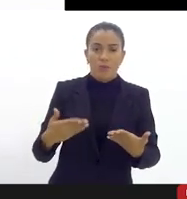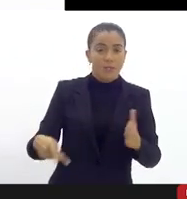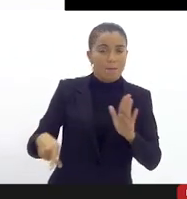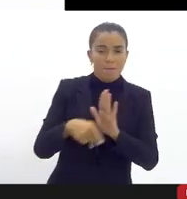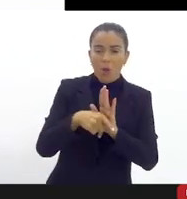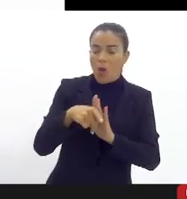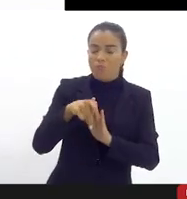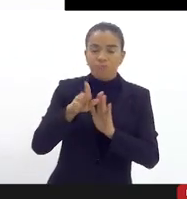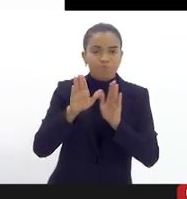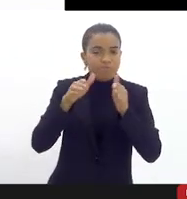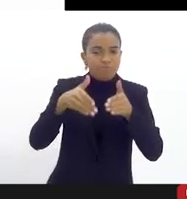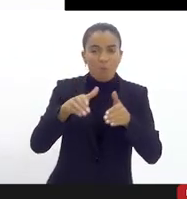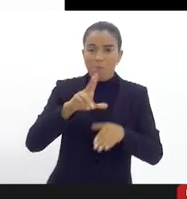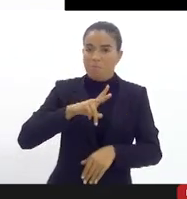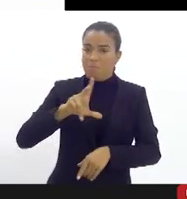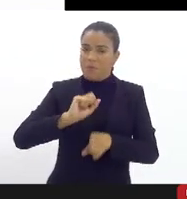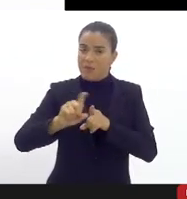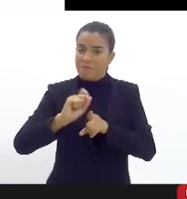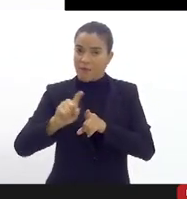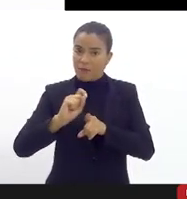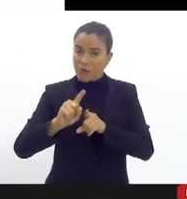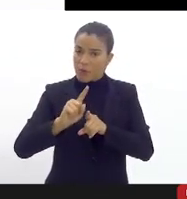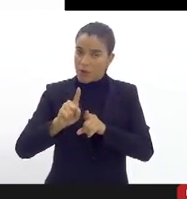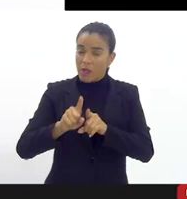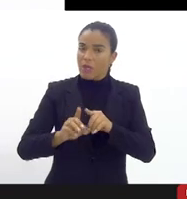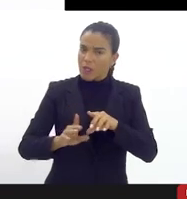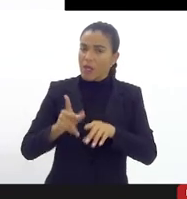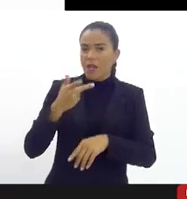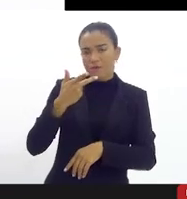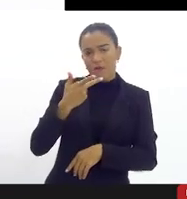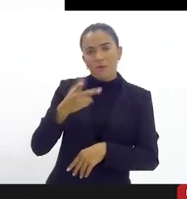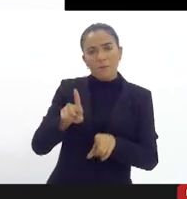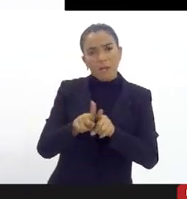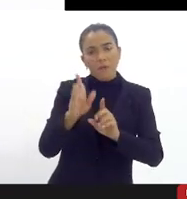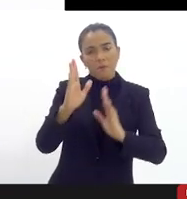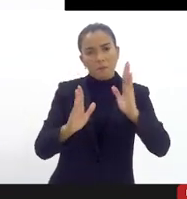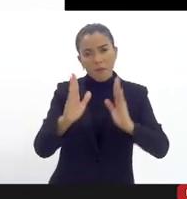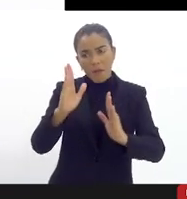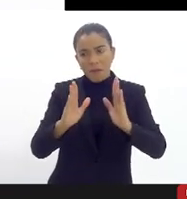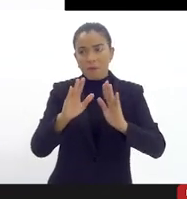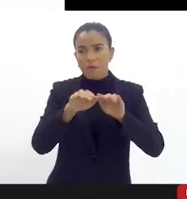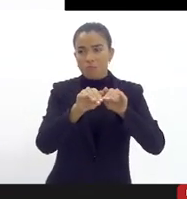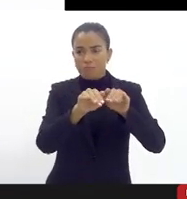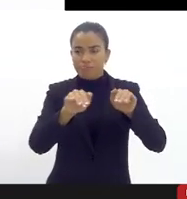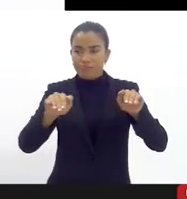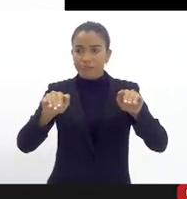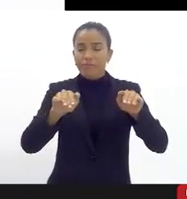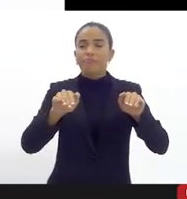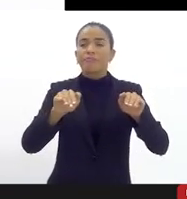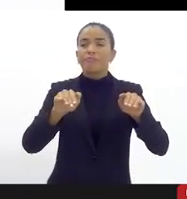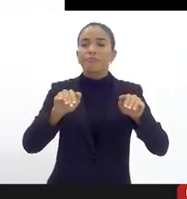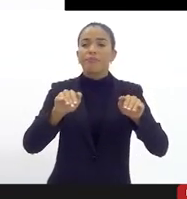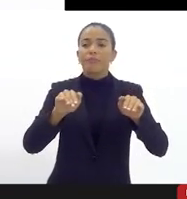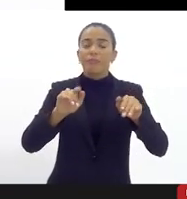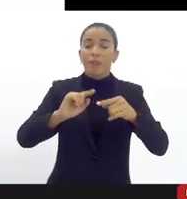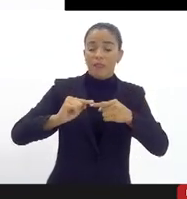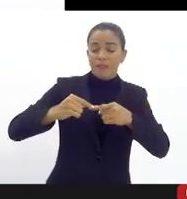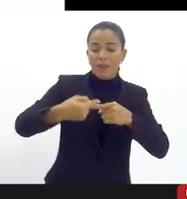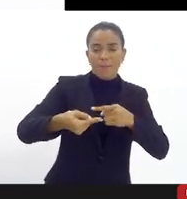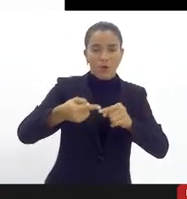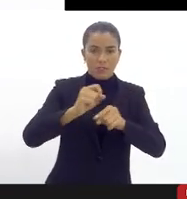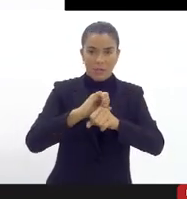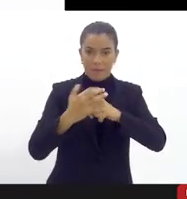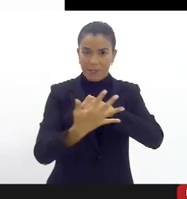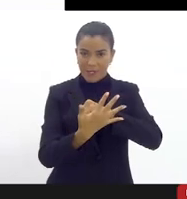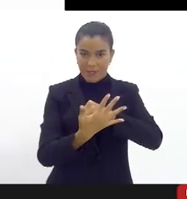privado e ele se acentua muito como também já foi dito aqui nesse período da posterior a